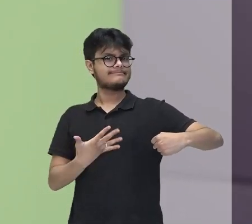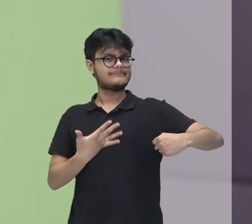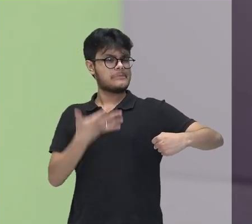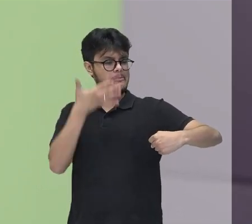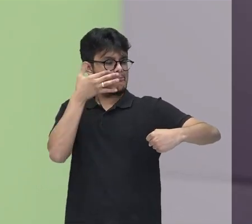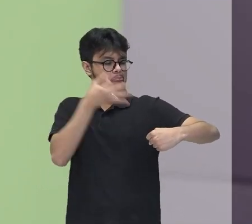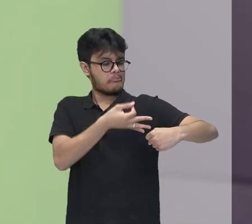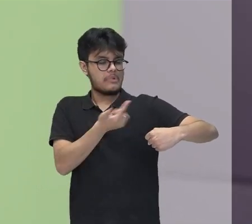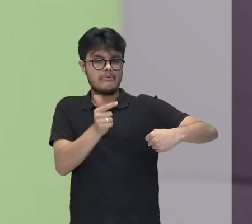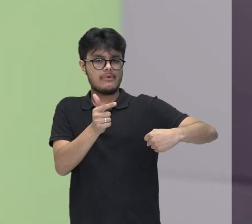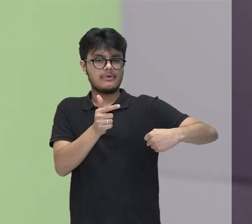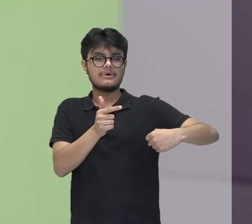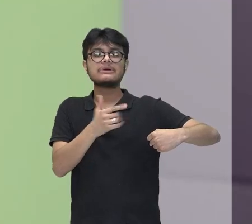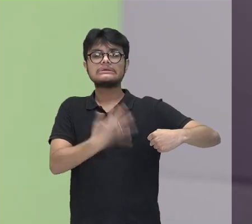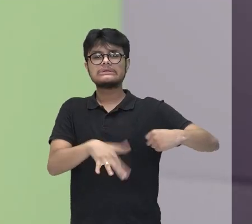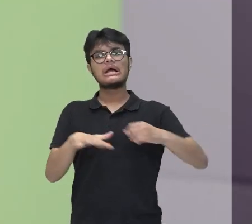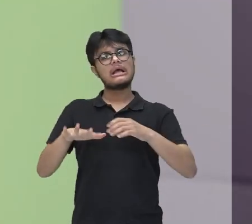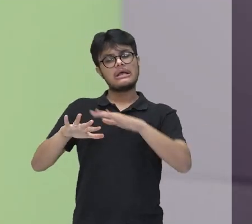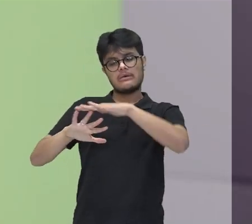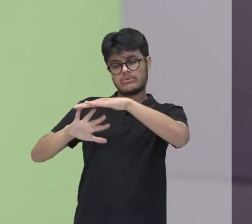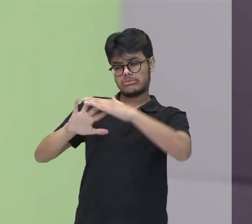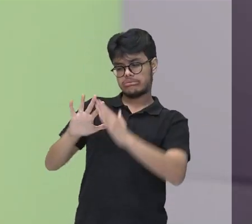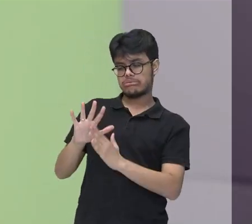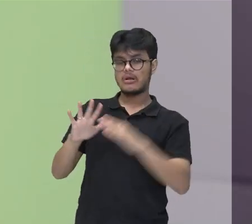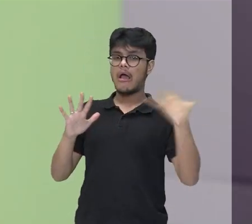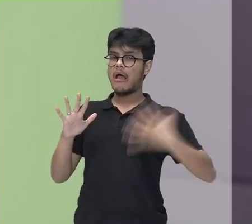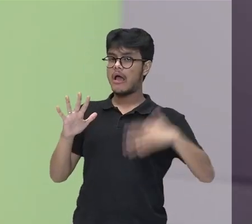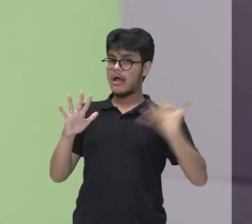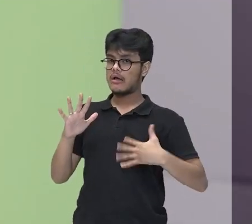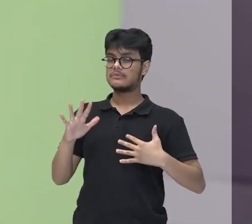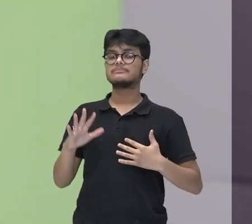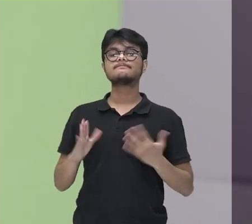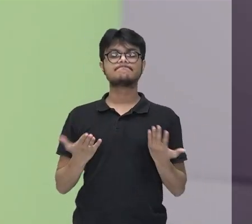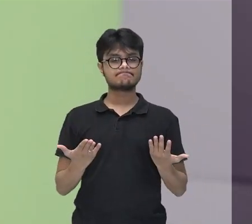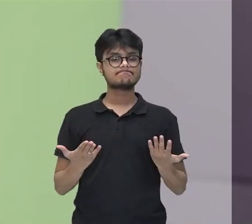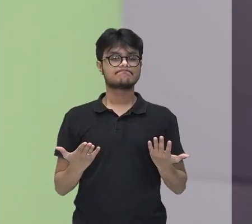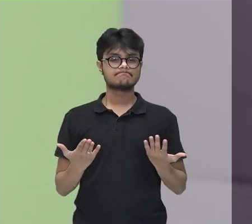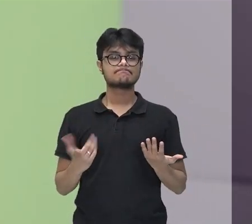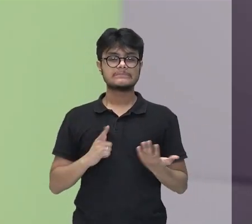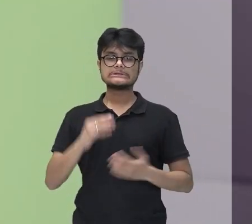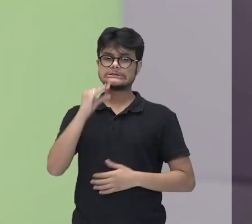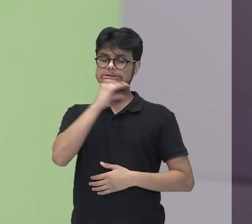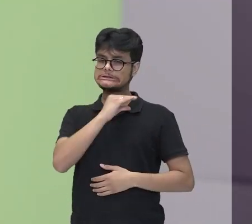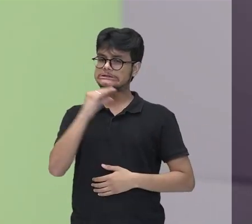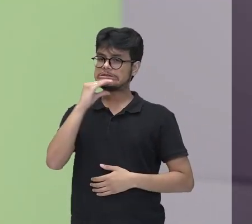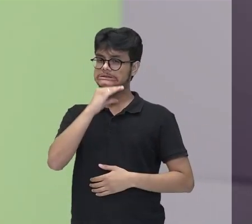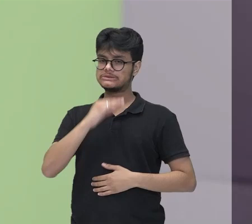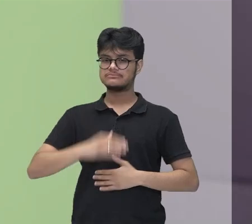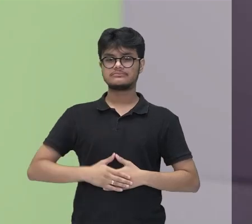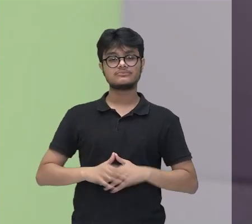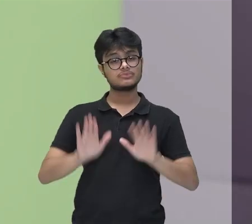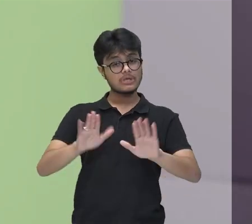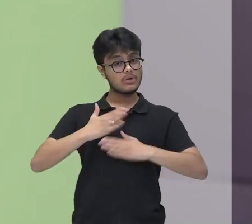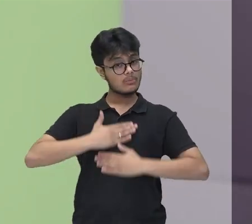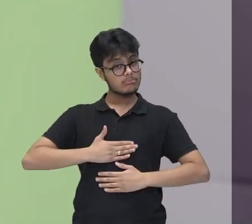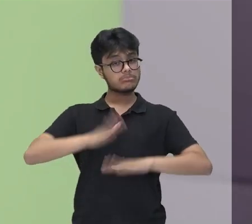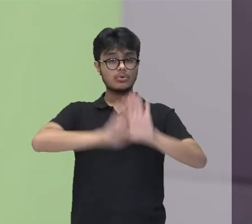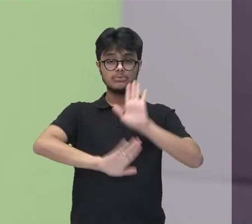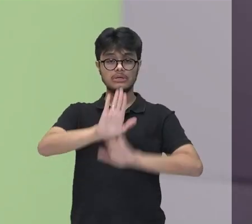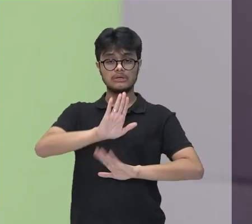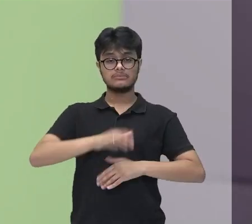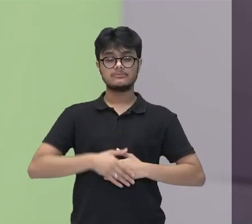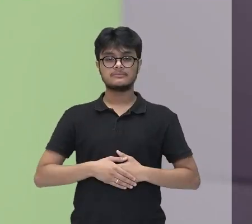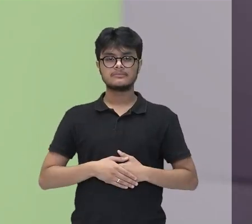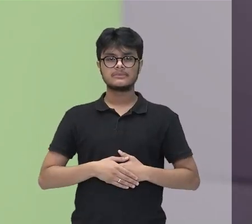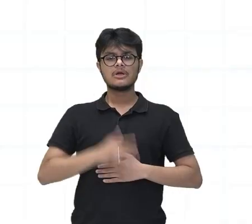e queimar as nossas mãos, porque estava ali super aquecida, tá bom? Então vamos ver